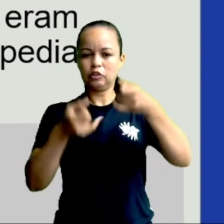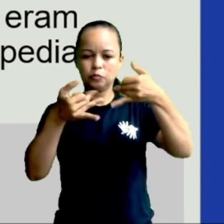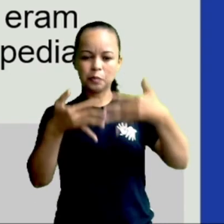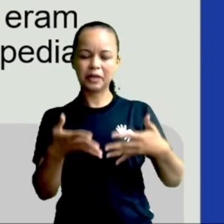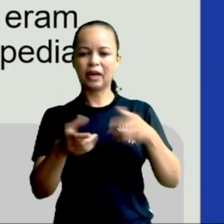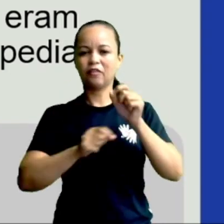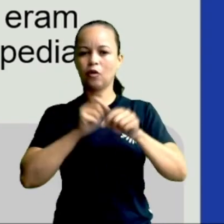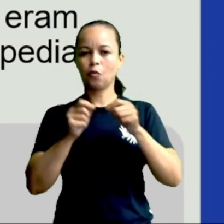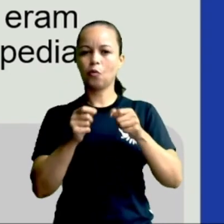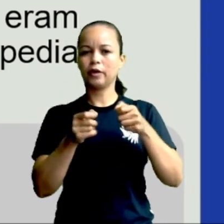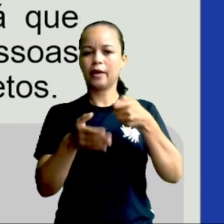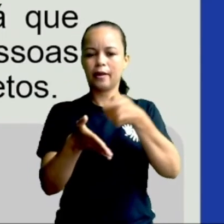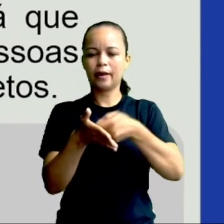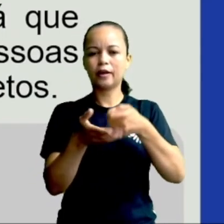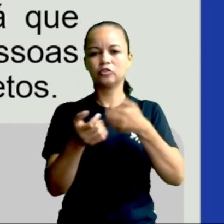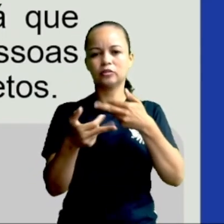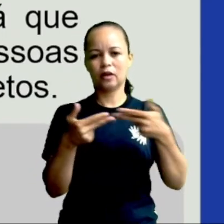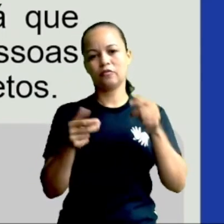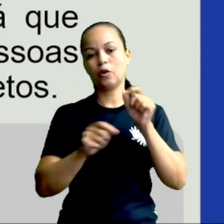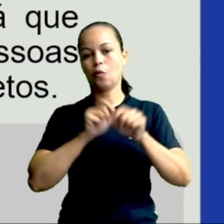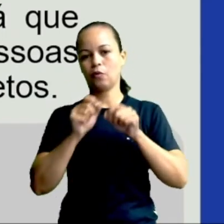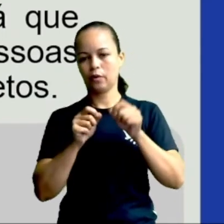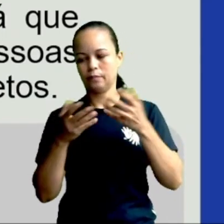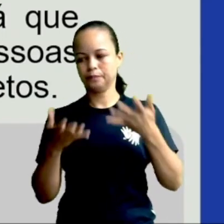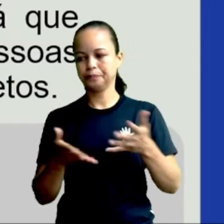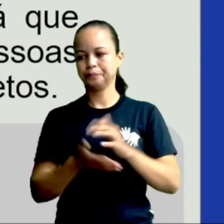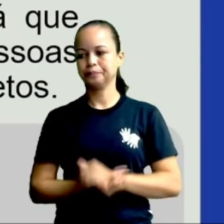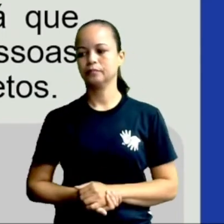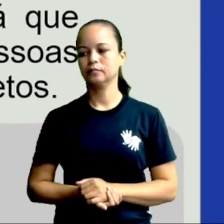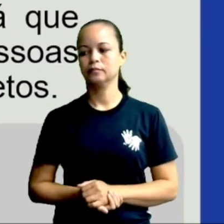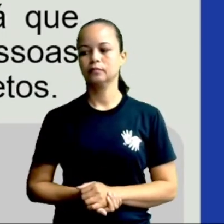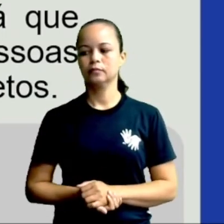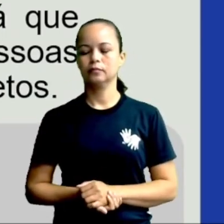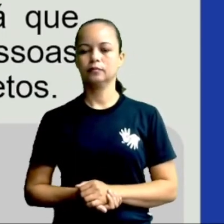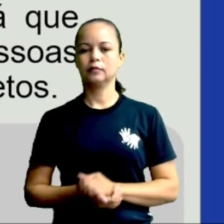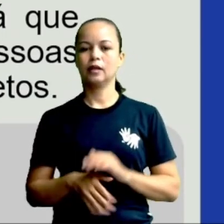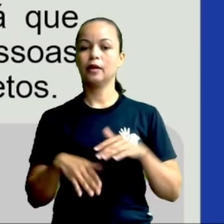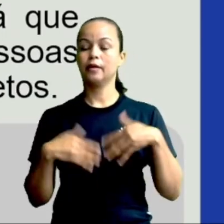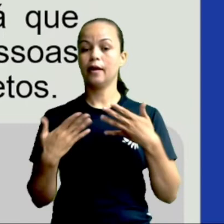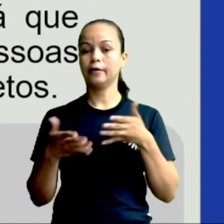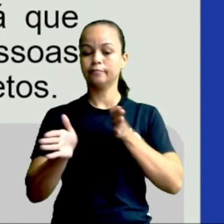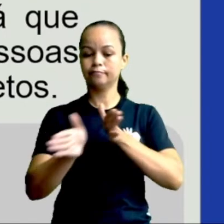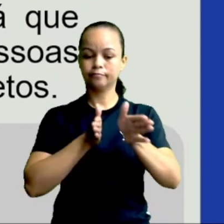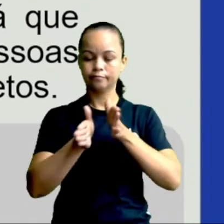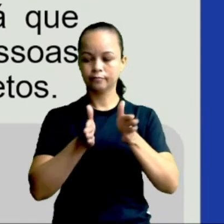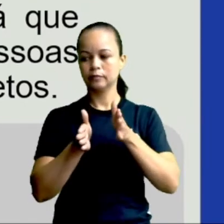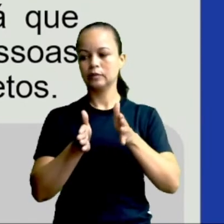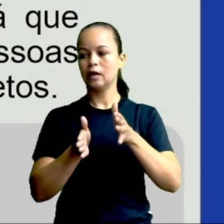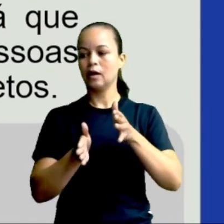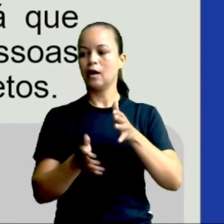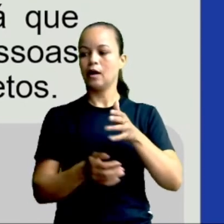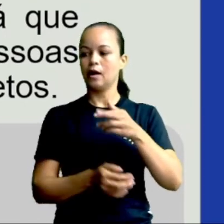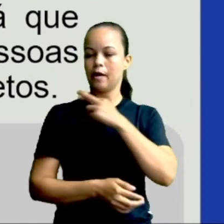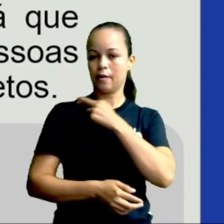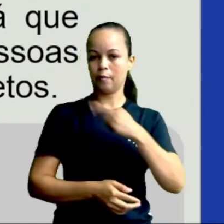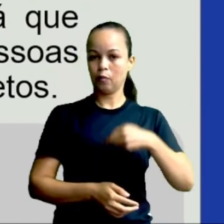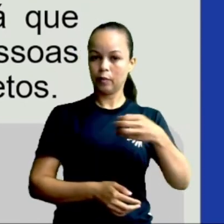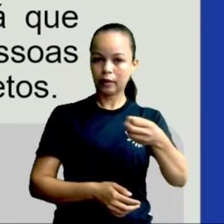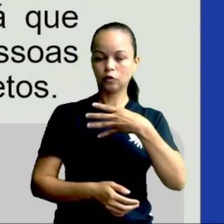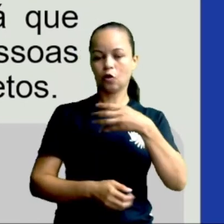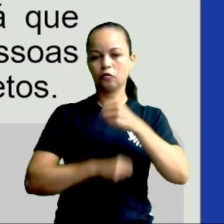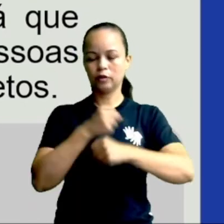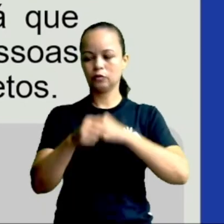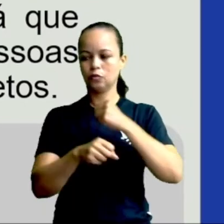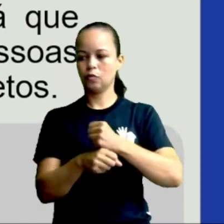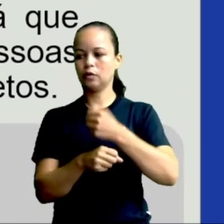gastava e como gastava, tá? E aí a gente tem o período da Nova República, que se iniciou em